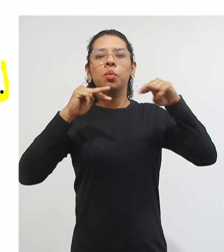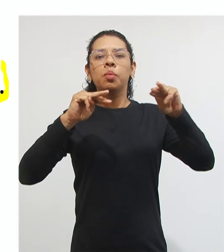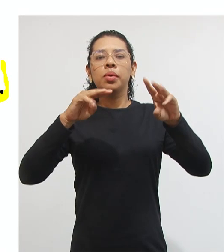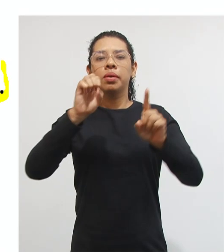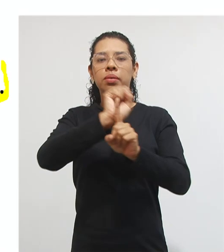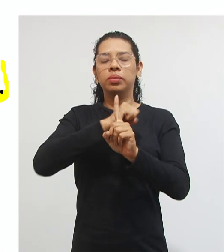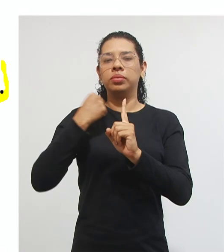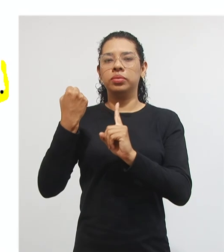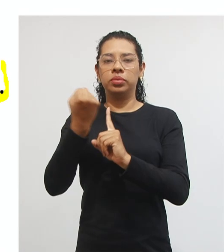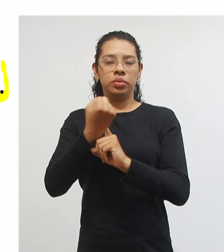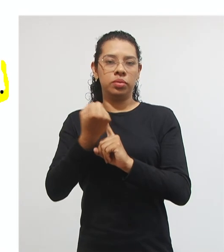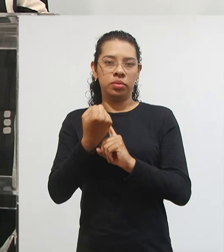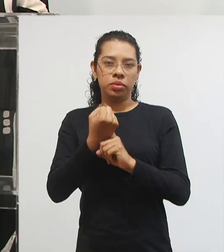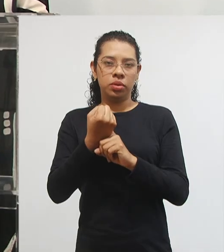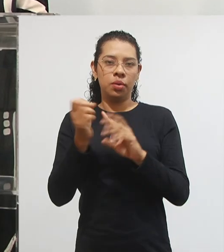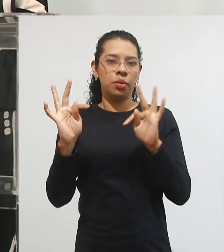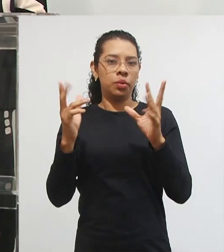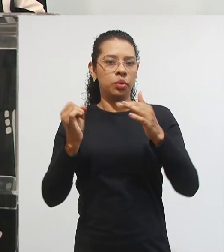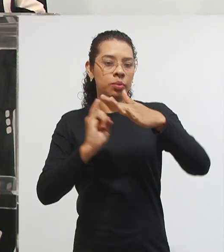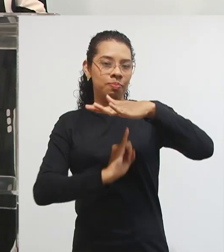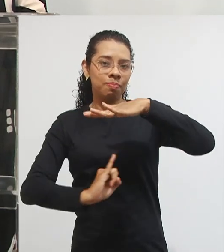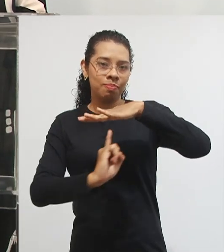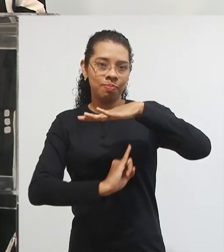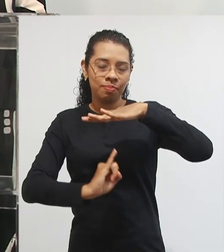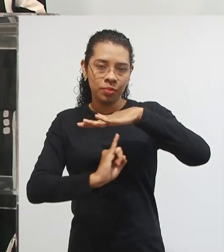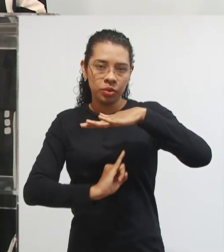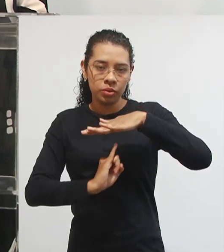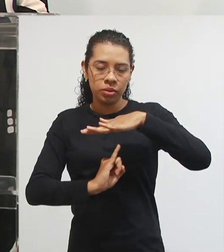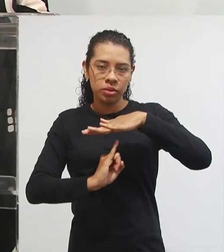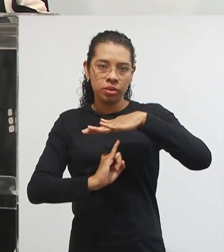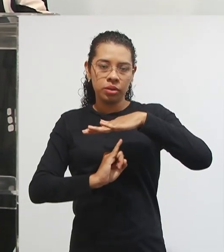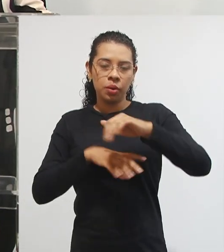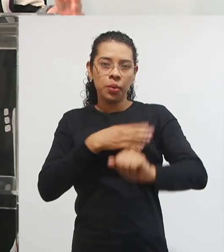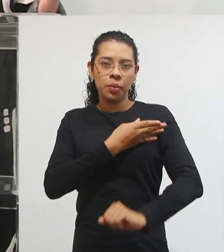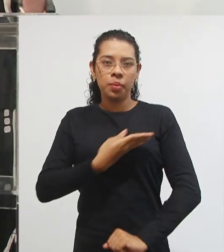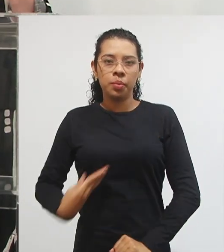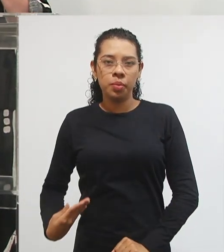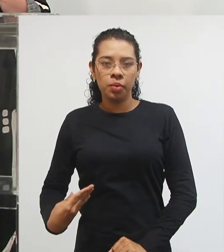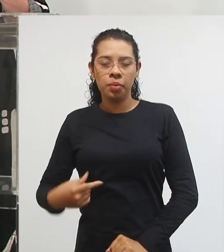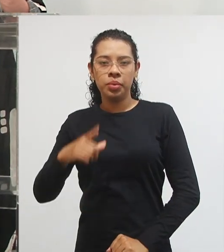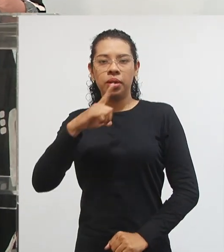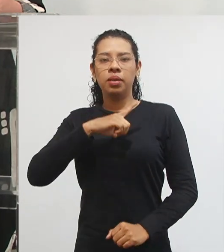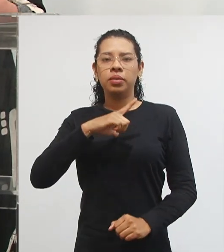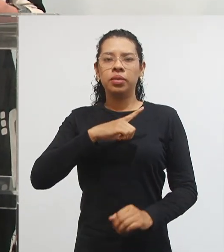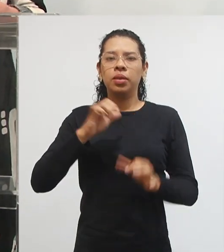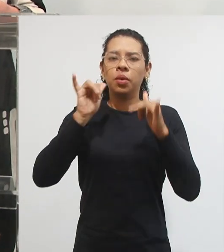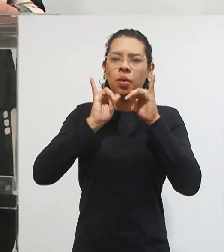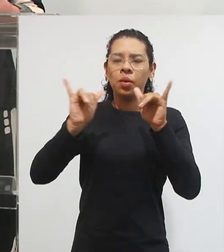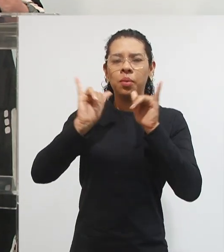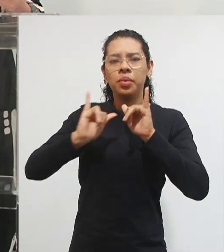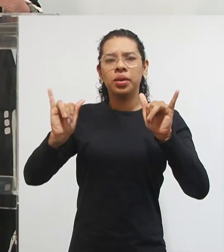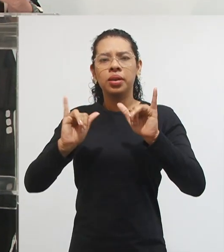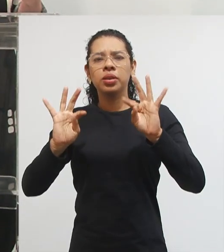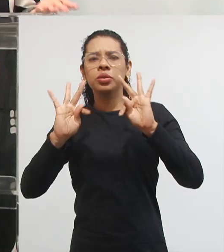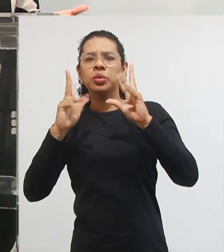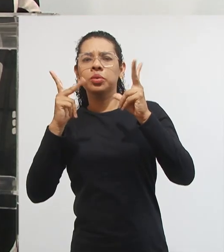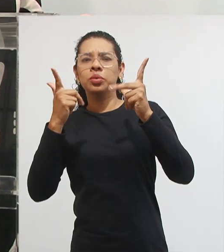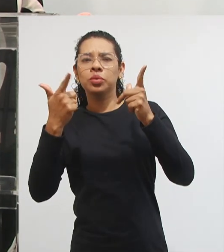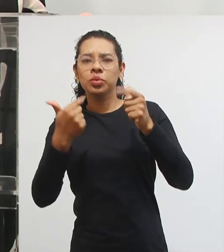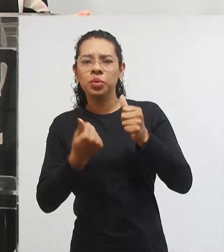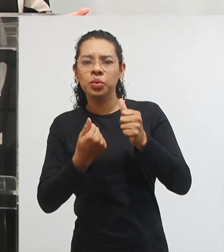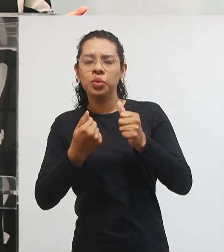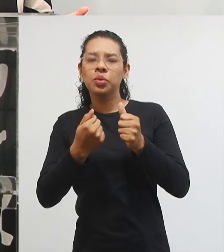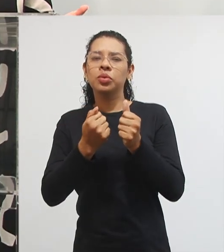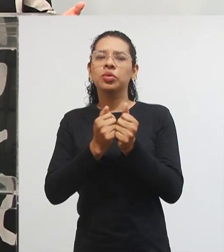quando as instituições públicas fazem campanhas para que as pessoas alterem o seu comportamento de modo a viver